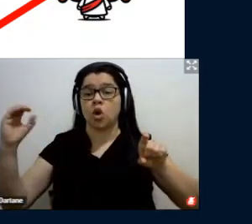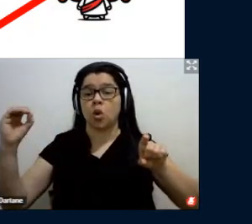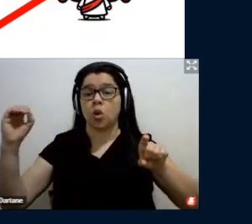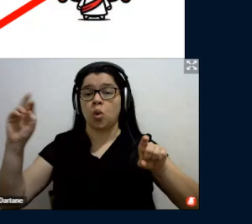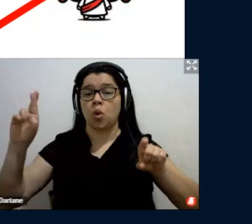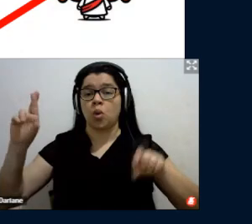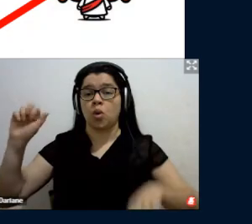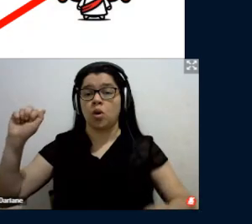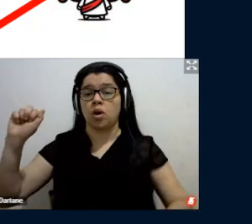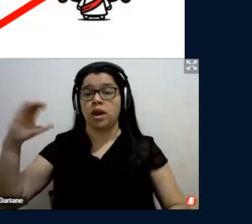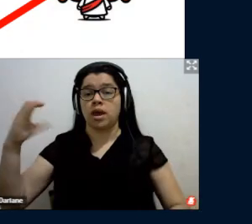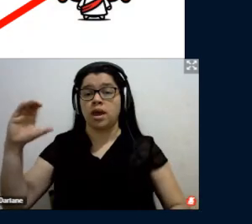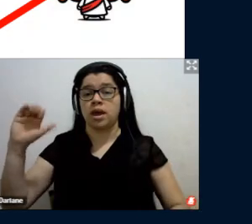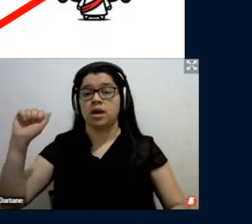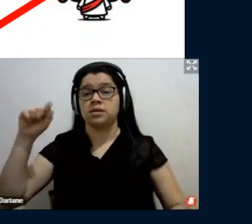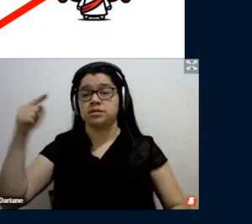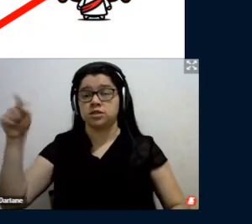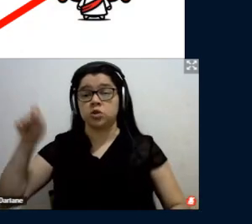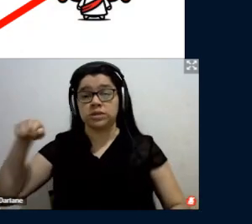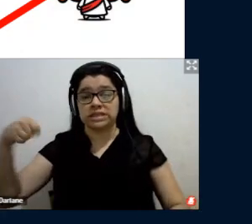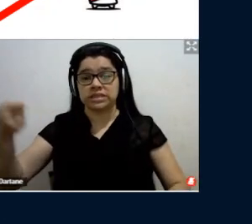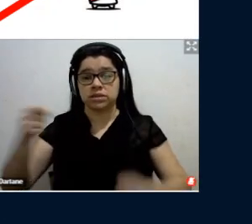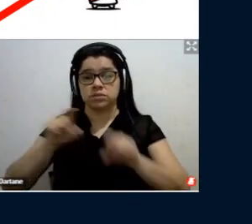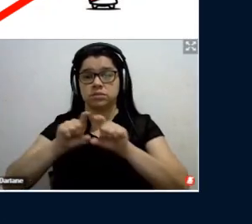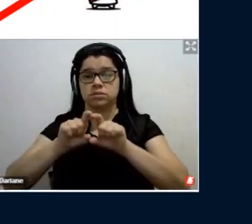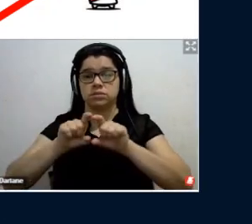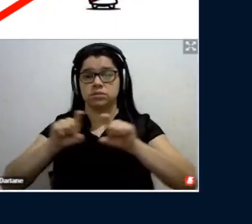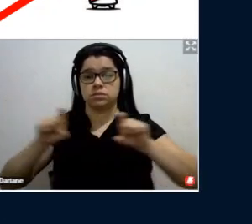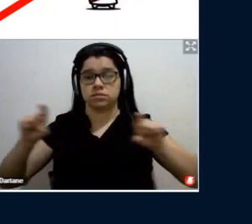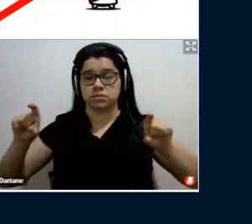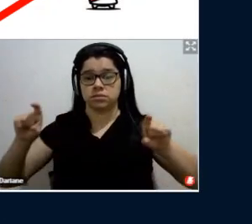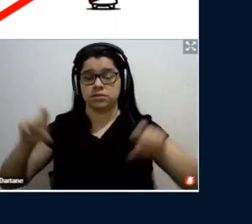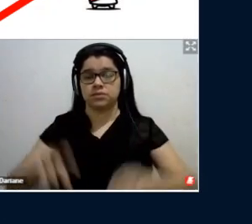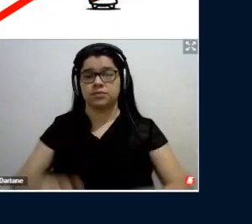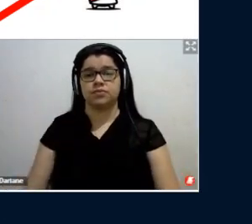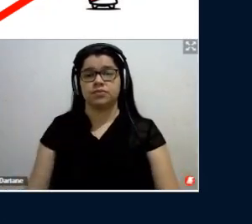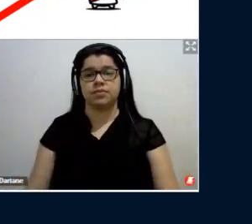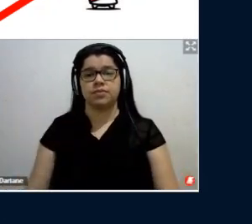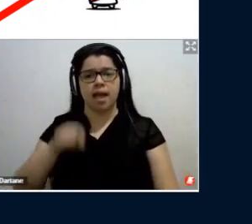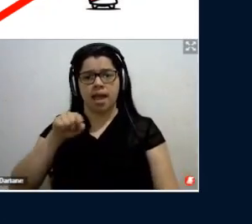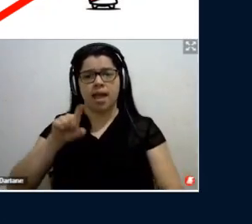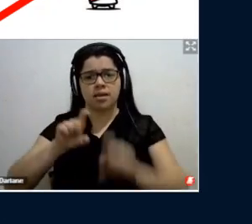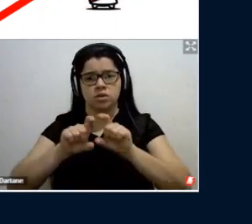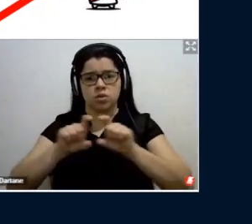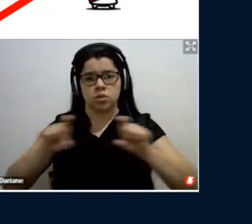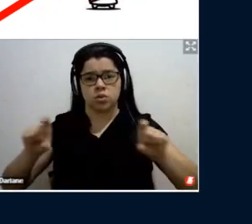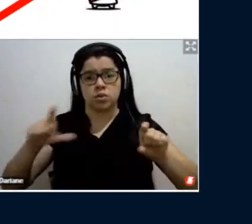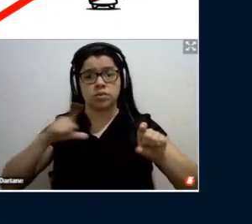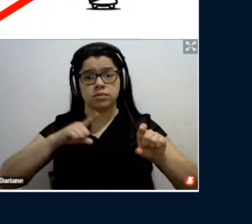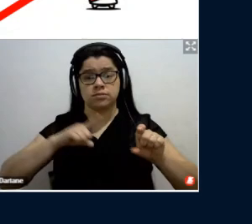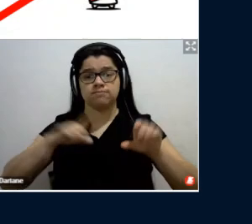organizada por um verbo, mas ela tem uma estrutura, tá?